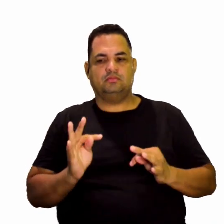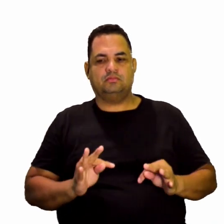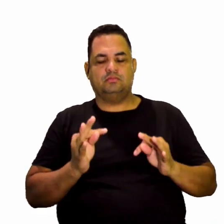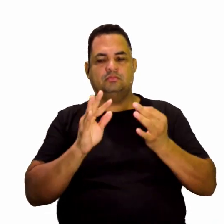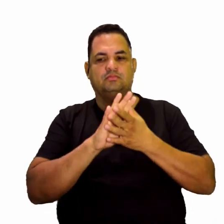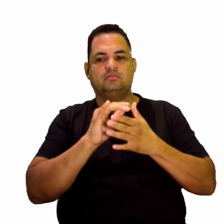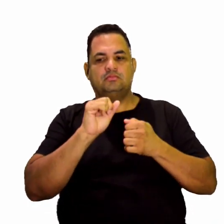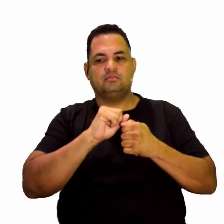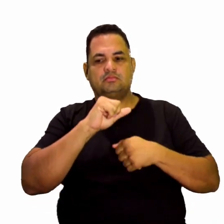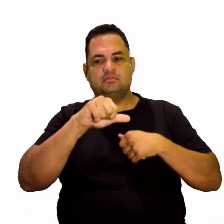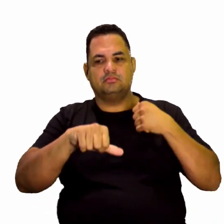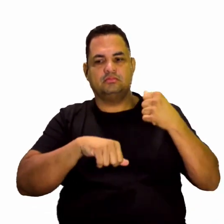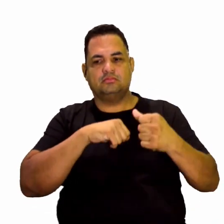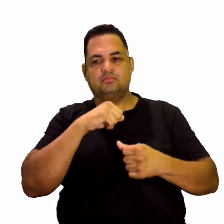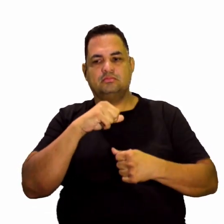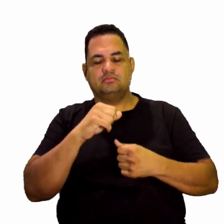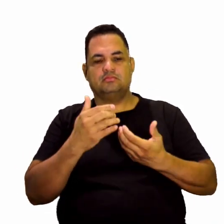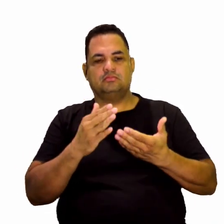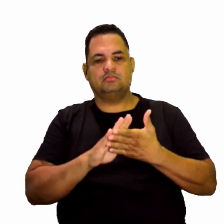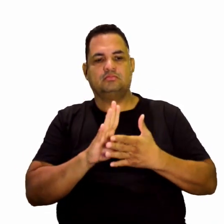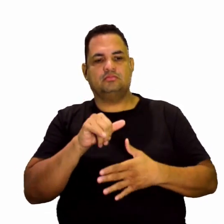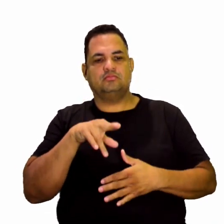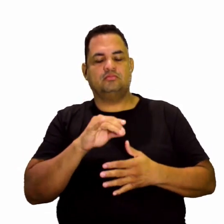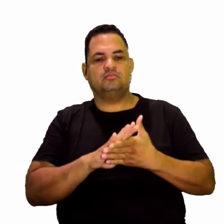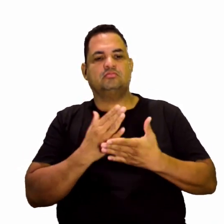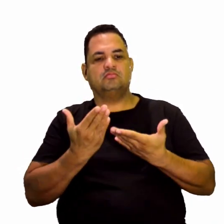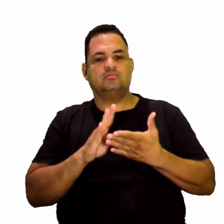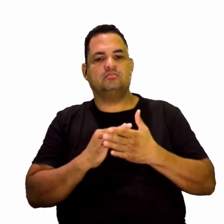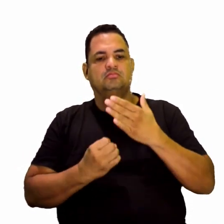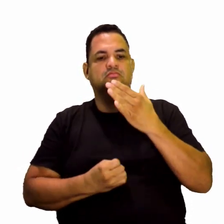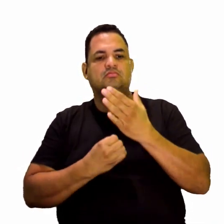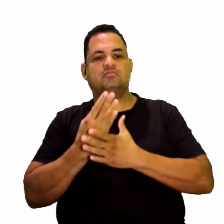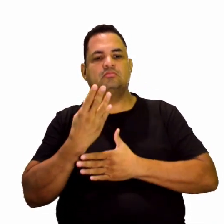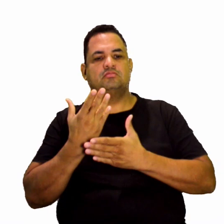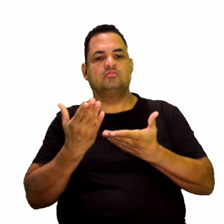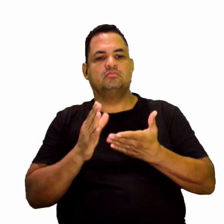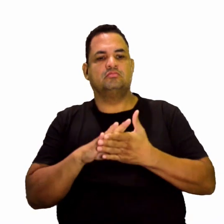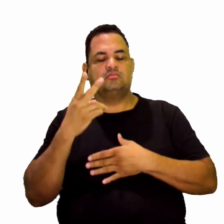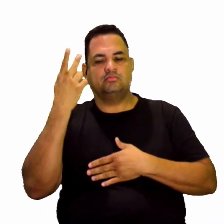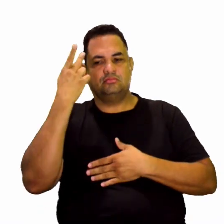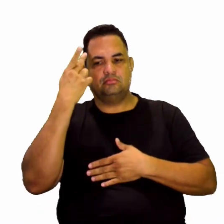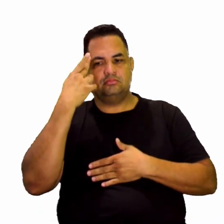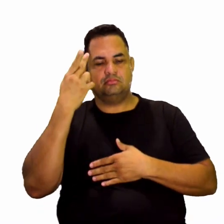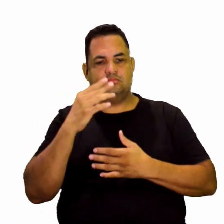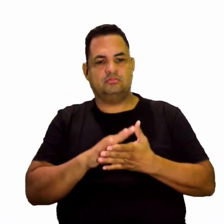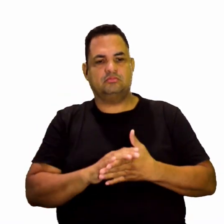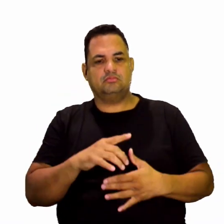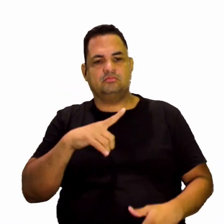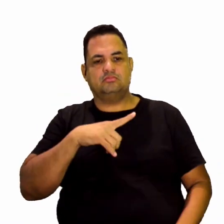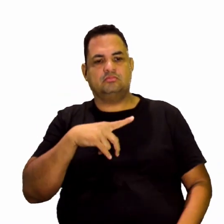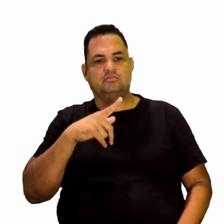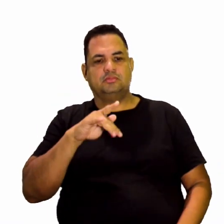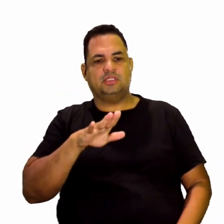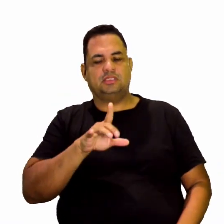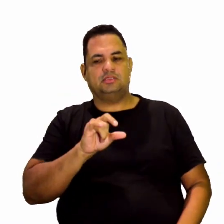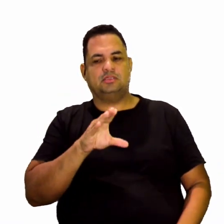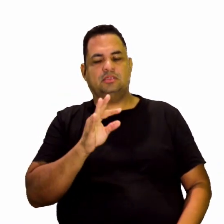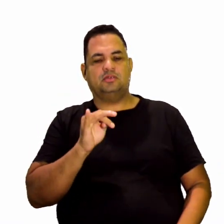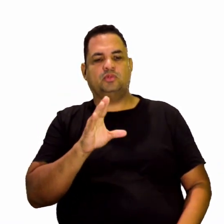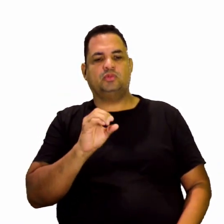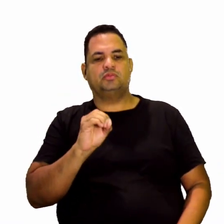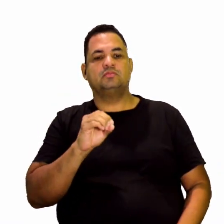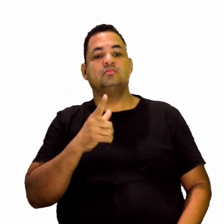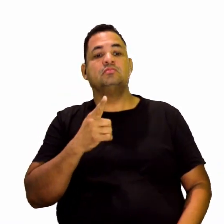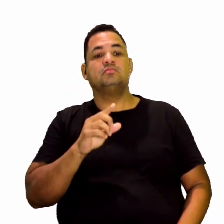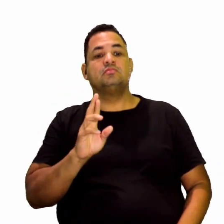biotecnologia para fazer essa transferência aí. Os mutantes não, eles são originados aí naturalmente. Aí você tem o parasitado.